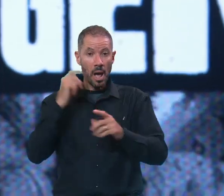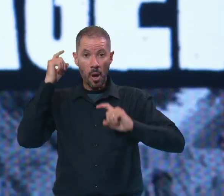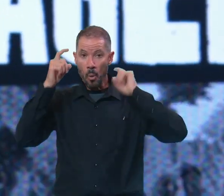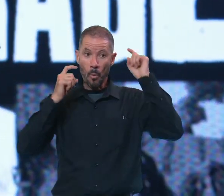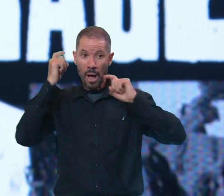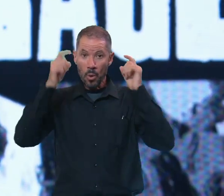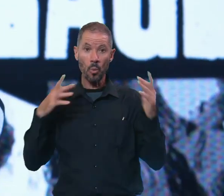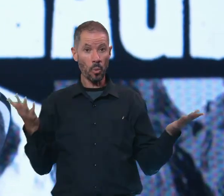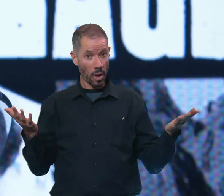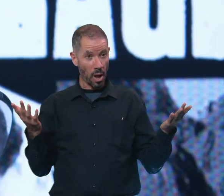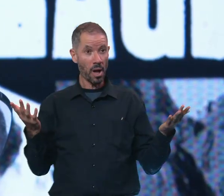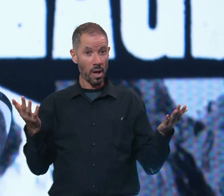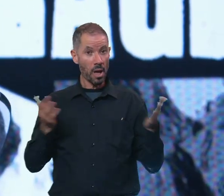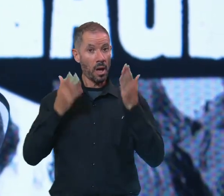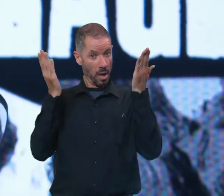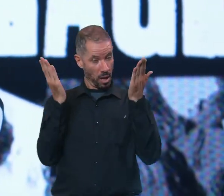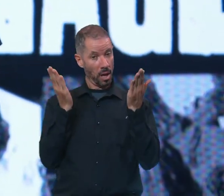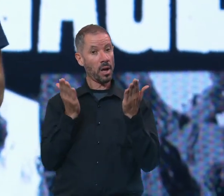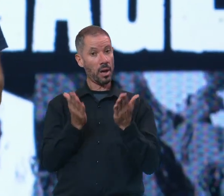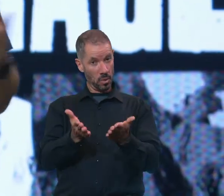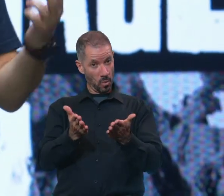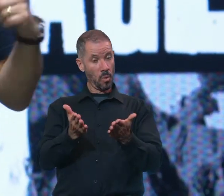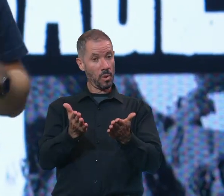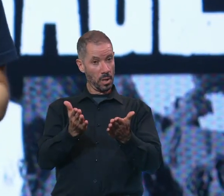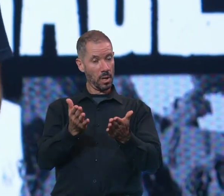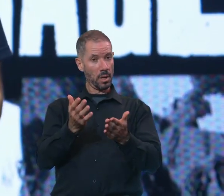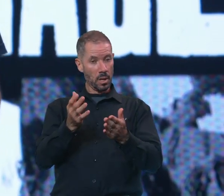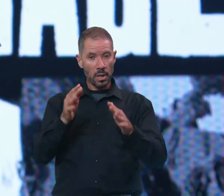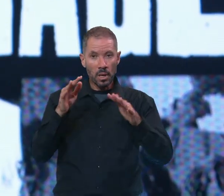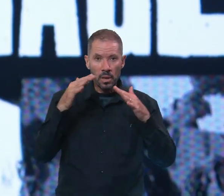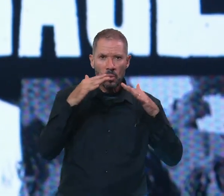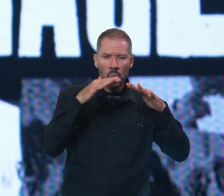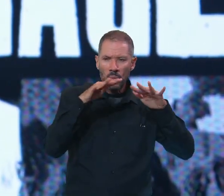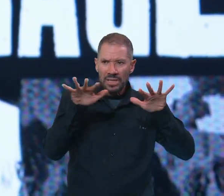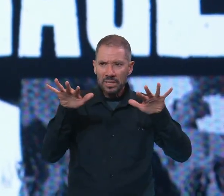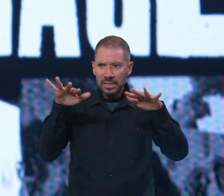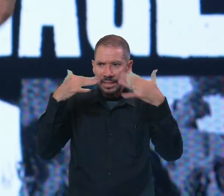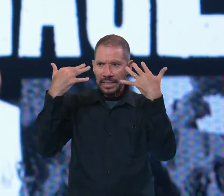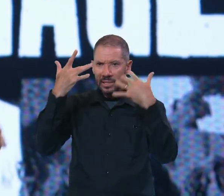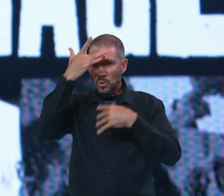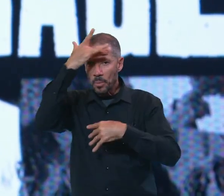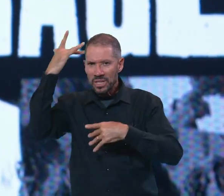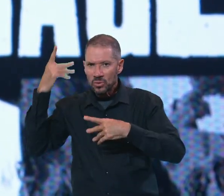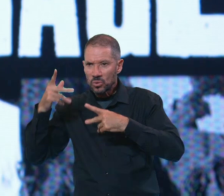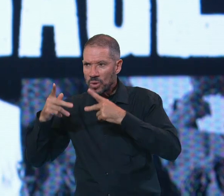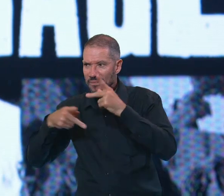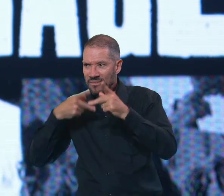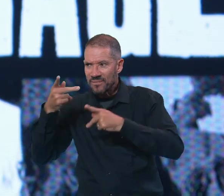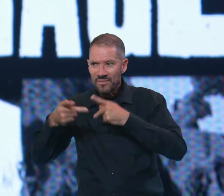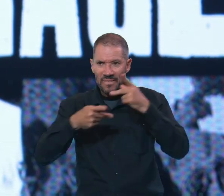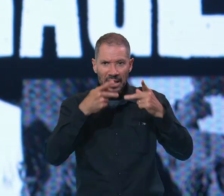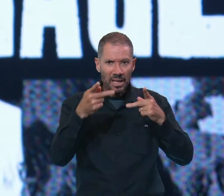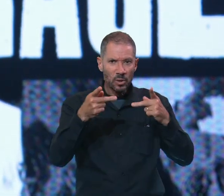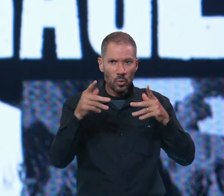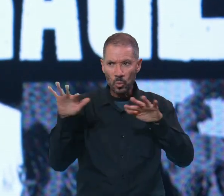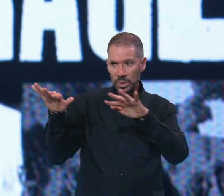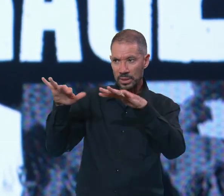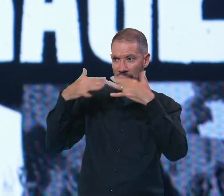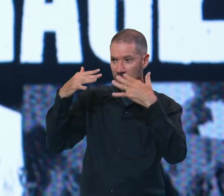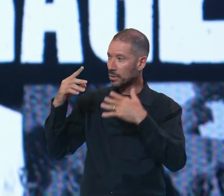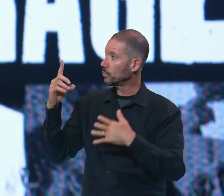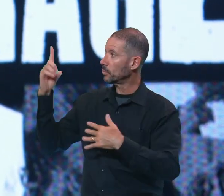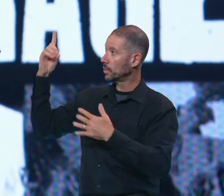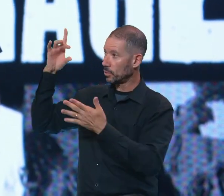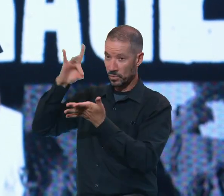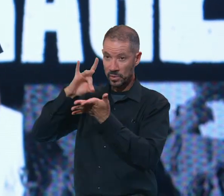maluca. Agora, para dar atenção para tantos rumores, ou que as pessoas ficam falando por aí, comece a dar atenção para aquilo que Deus tem afirmado